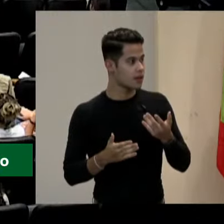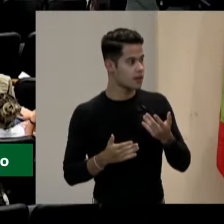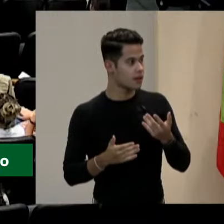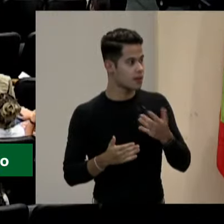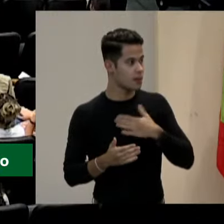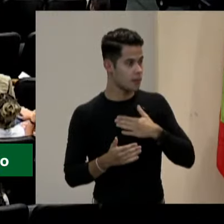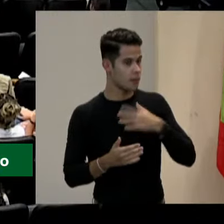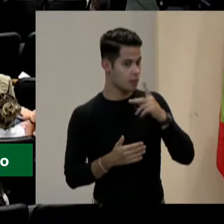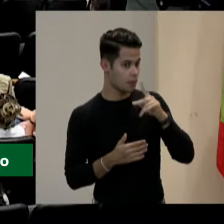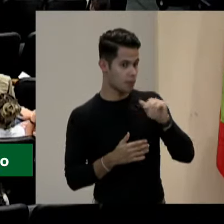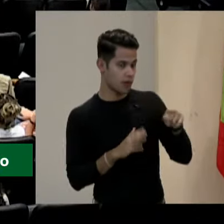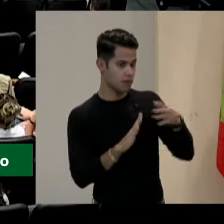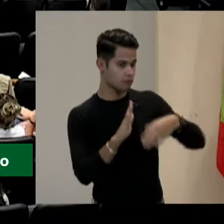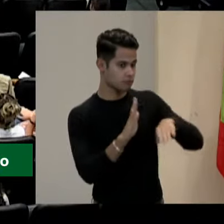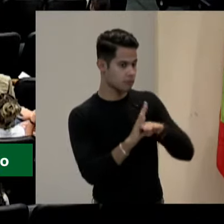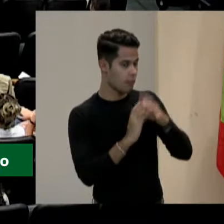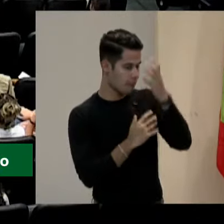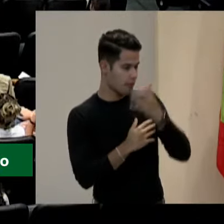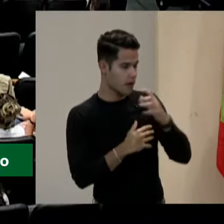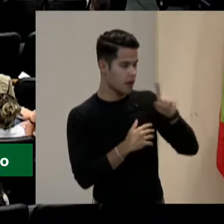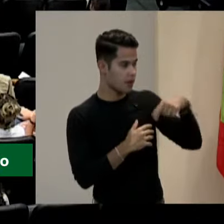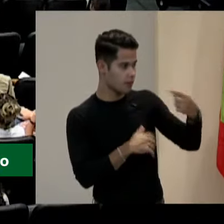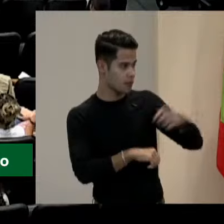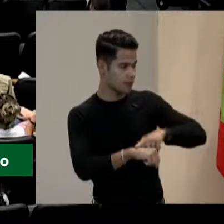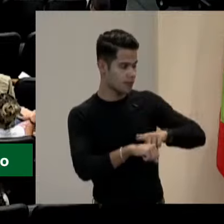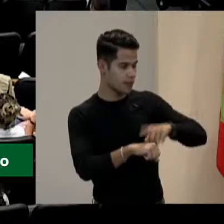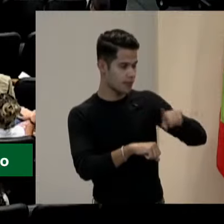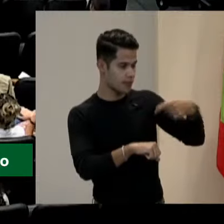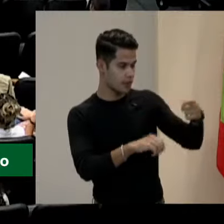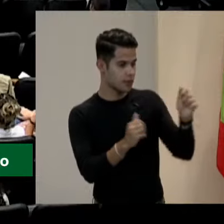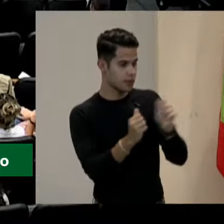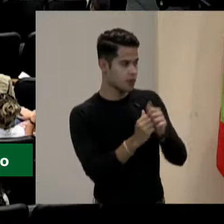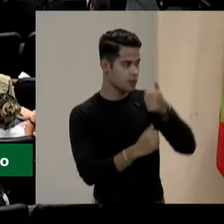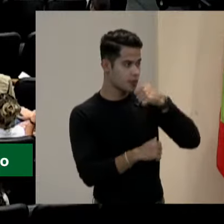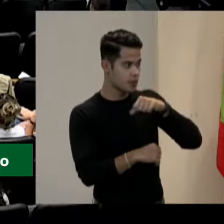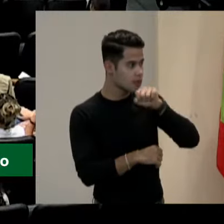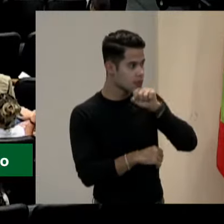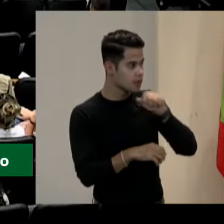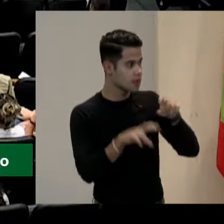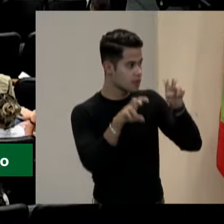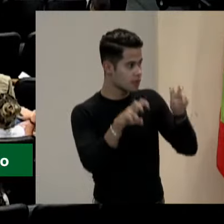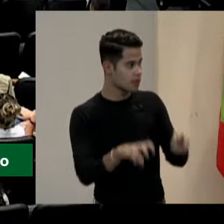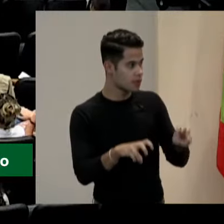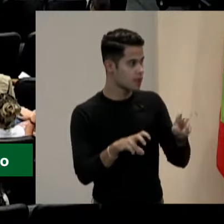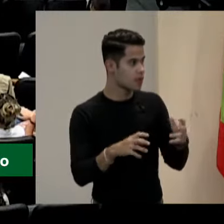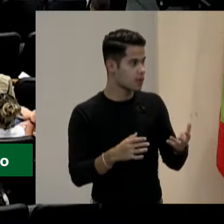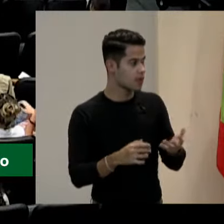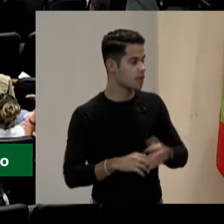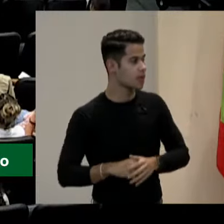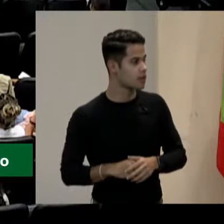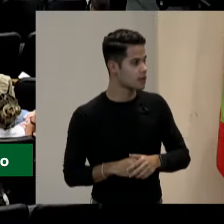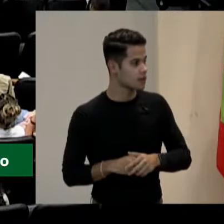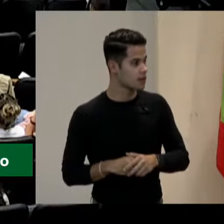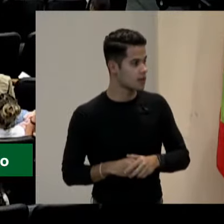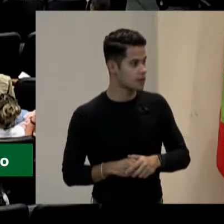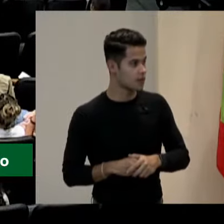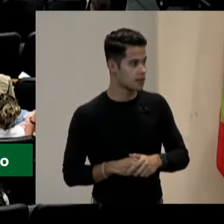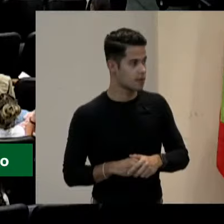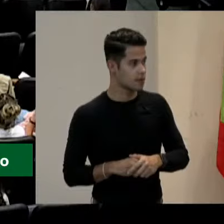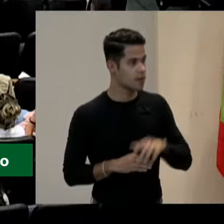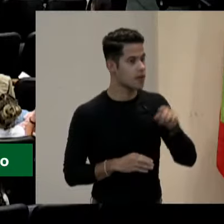Meu pai ficou bravo, tempos depois, eu estava em casa com a minha mãe, ela sempre do meu lado, para evitar que eu morresse,